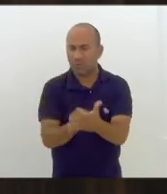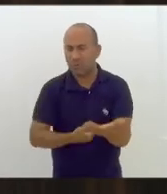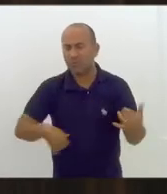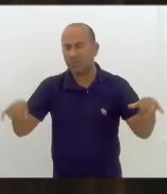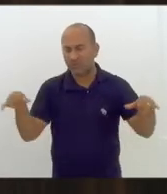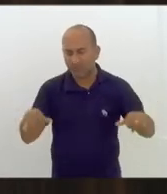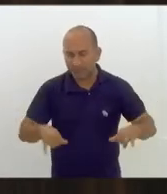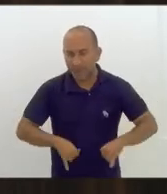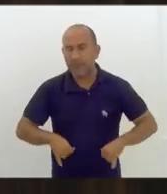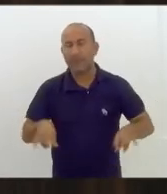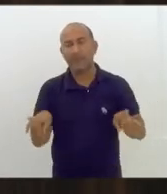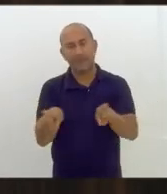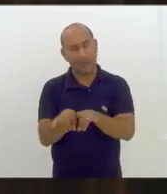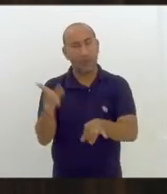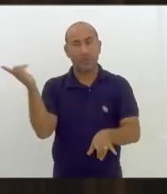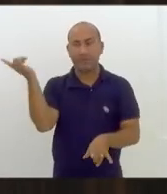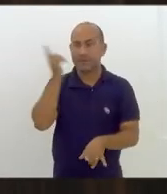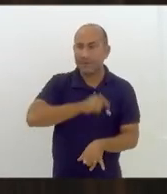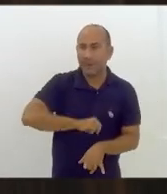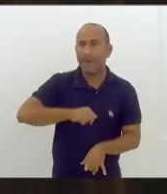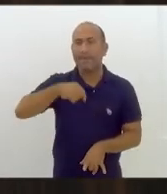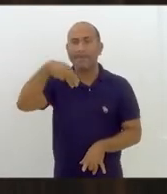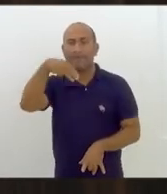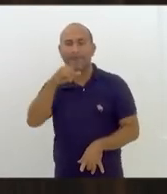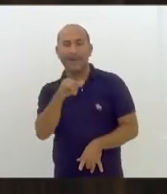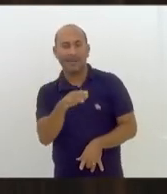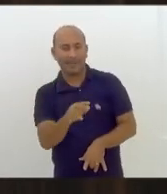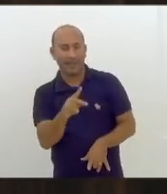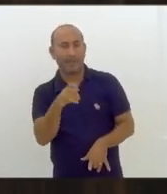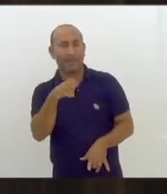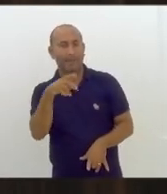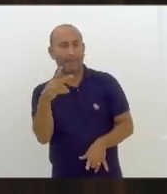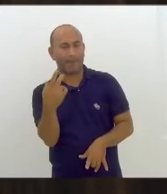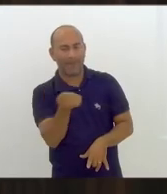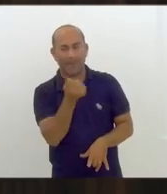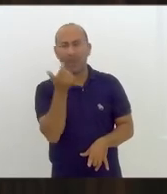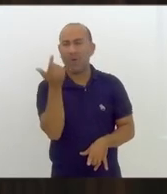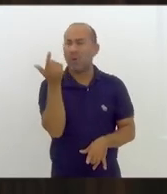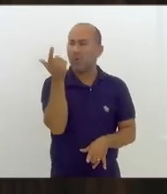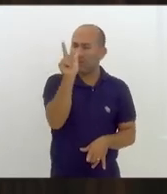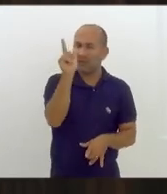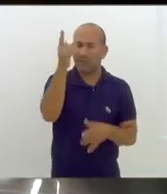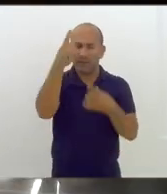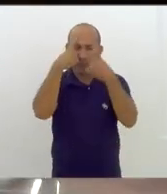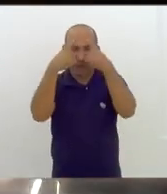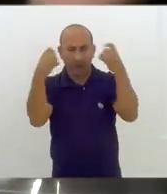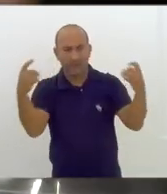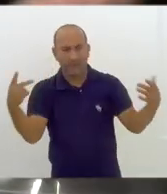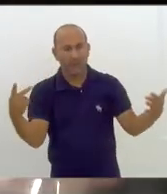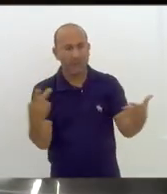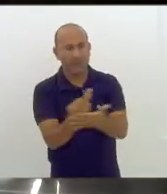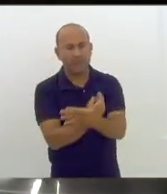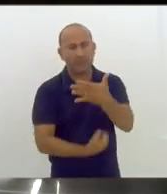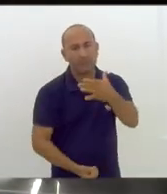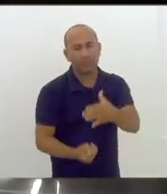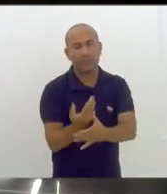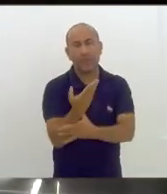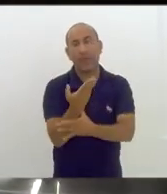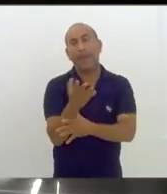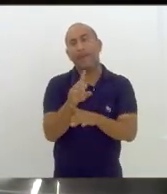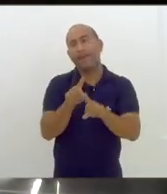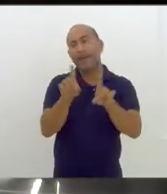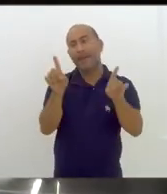conquistas, como a Lei Maria da Penha, a Lei do Feminicídio e outras tantas virão, mas a gente precisa, como disse a querida